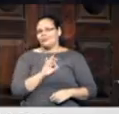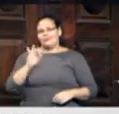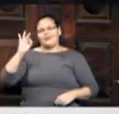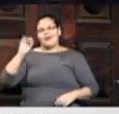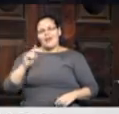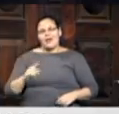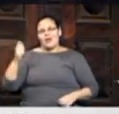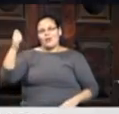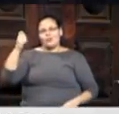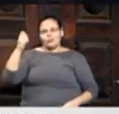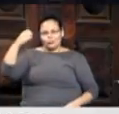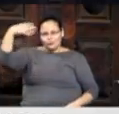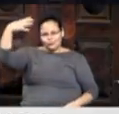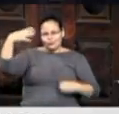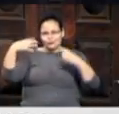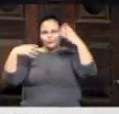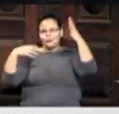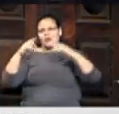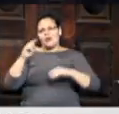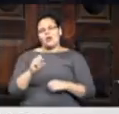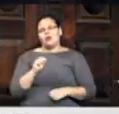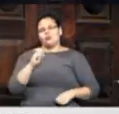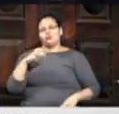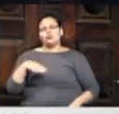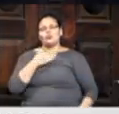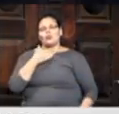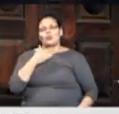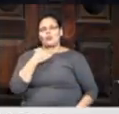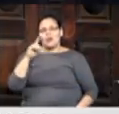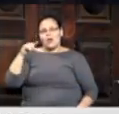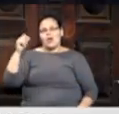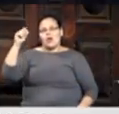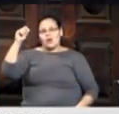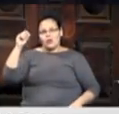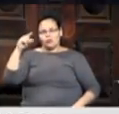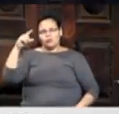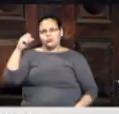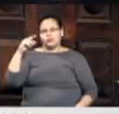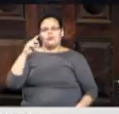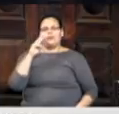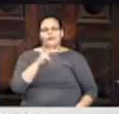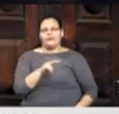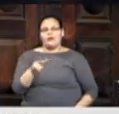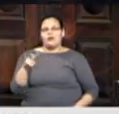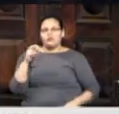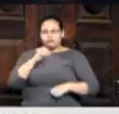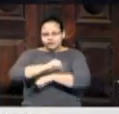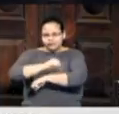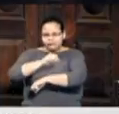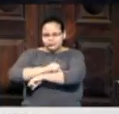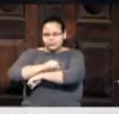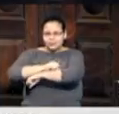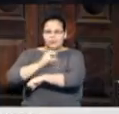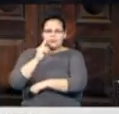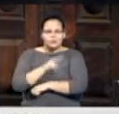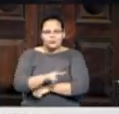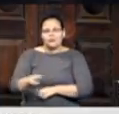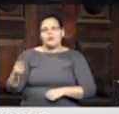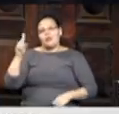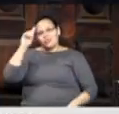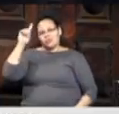é luz, é som, é o azul que vemos de nossas janelas, a